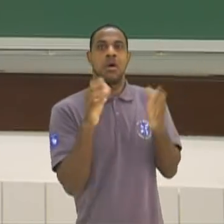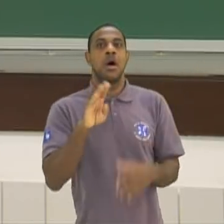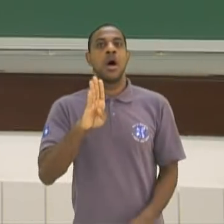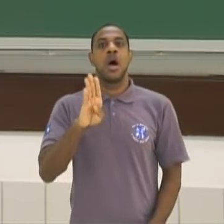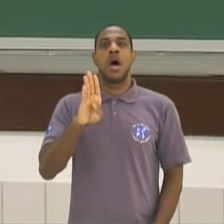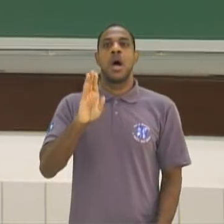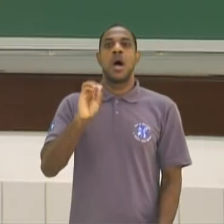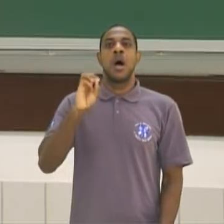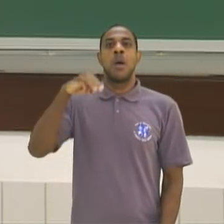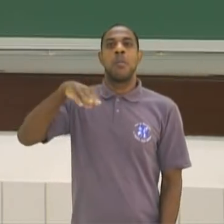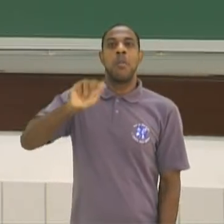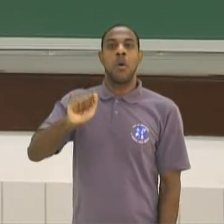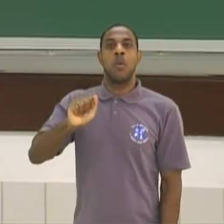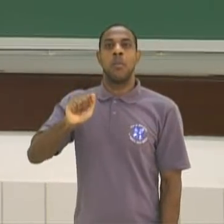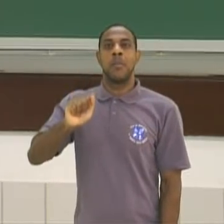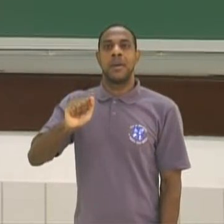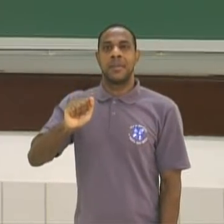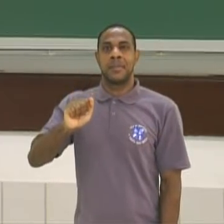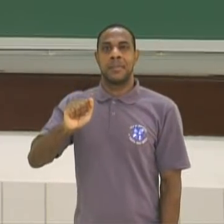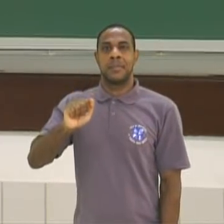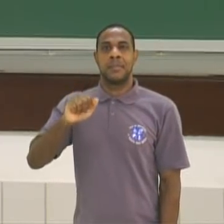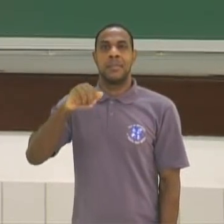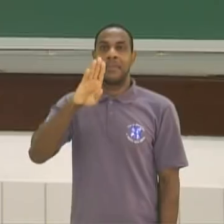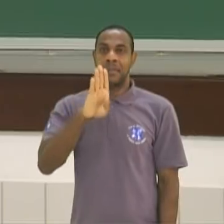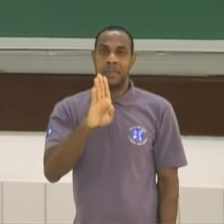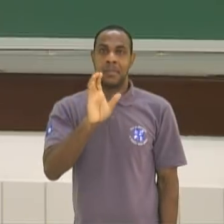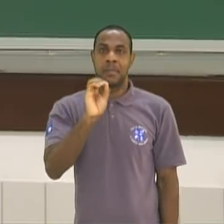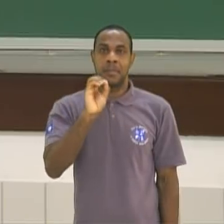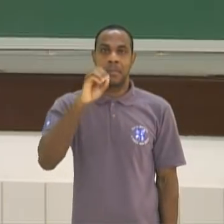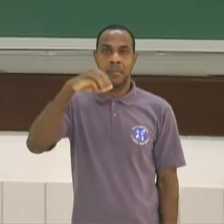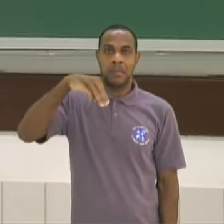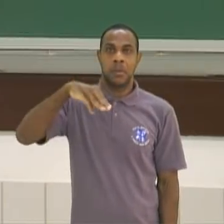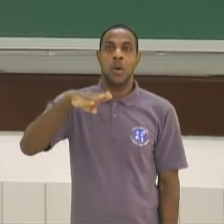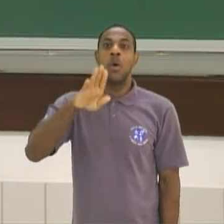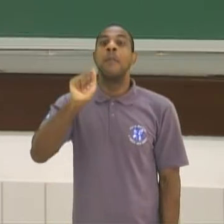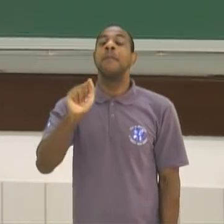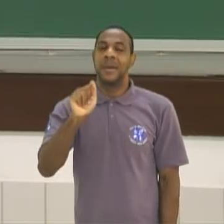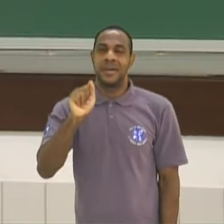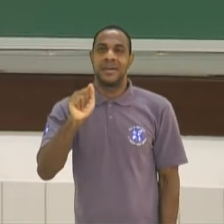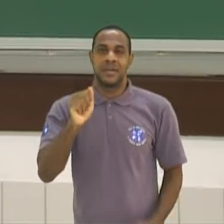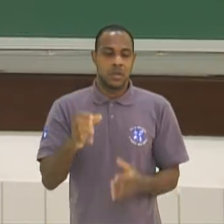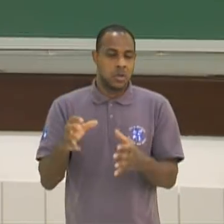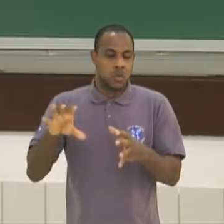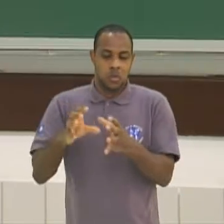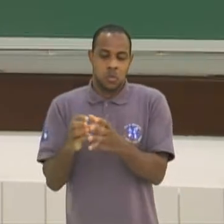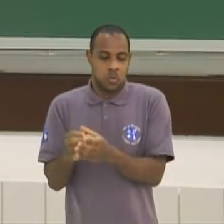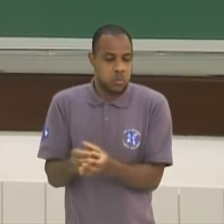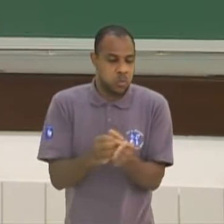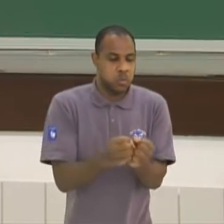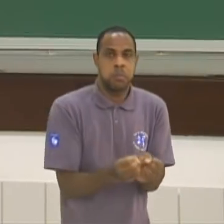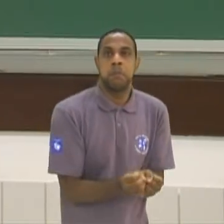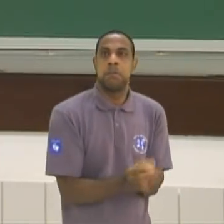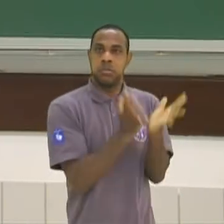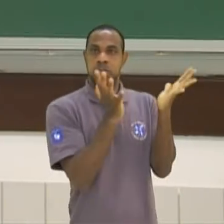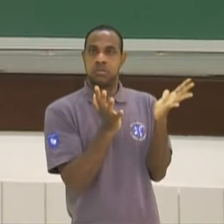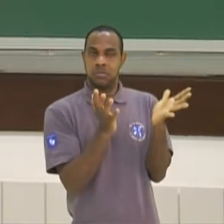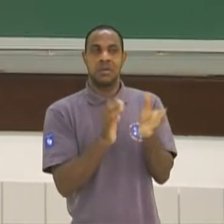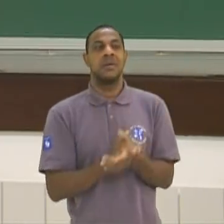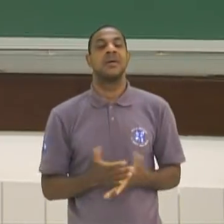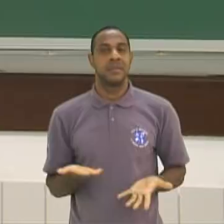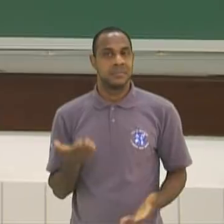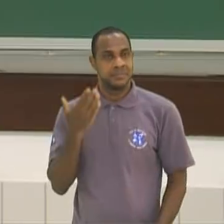dos episódios, inclusive, uma carta-bomba enviada para a sede da OAB, que acabou atingindo a secretária da OAB.